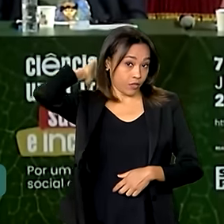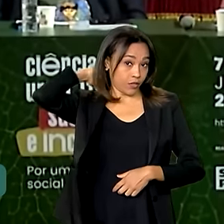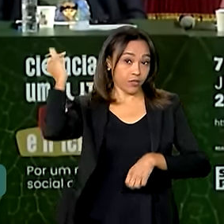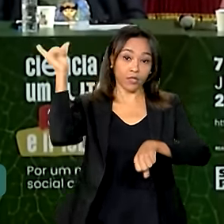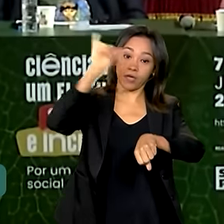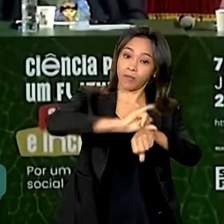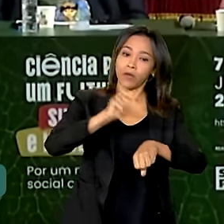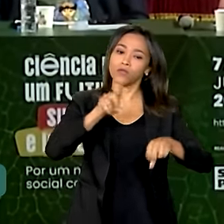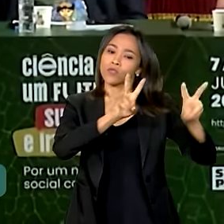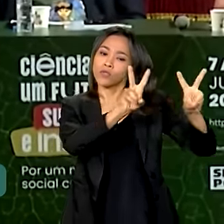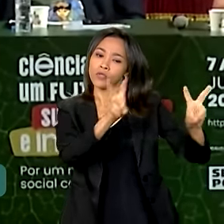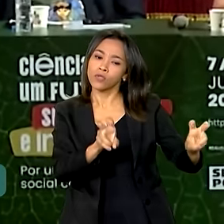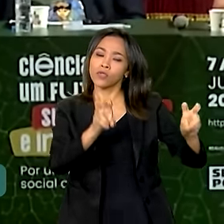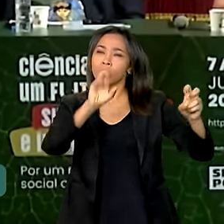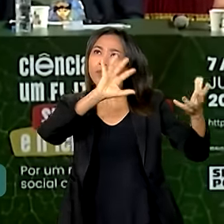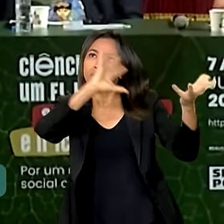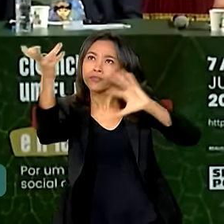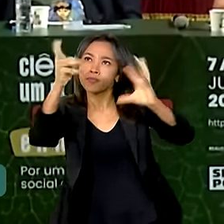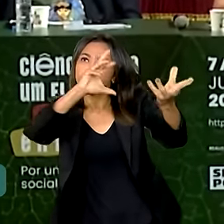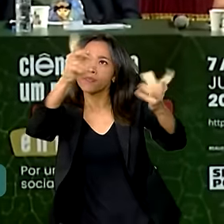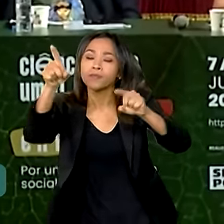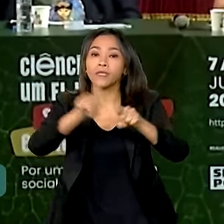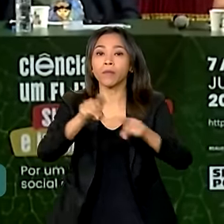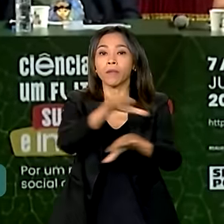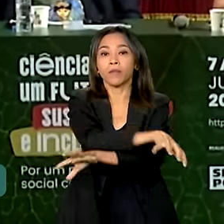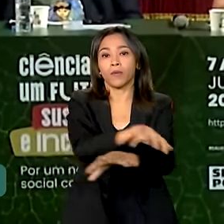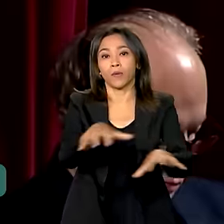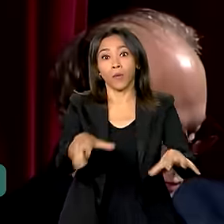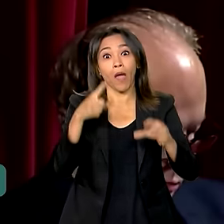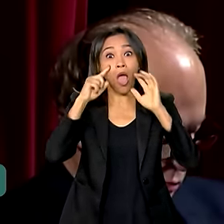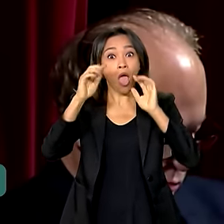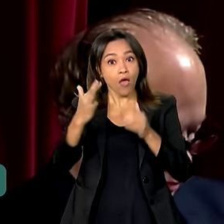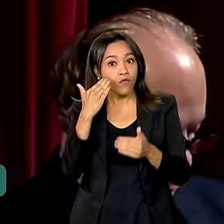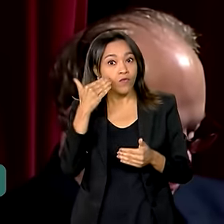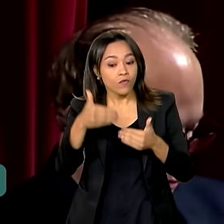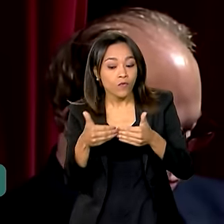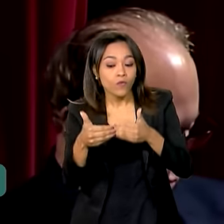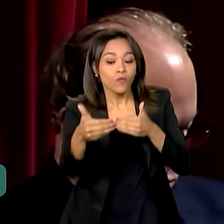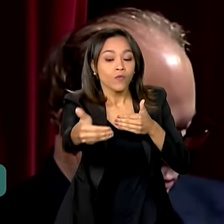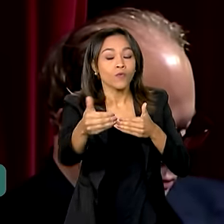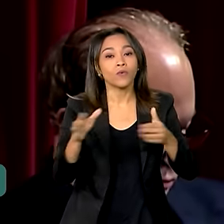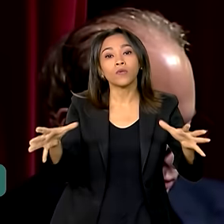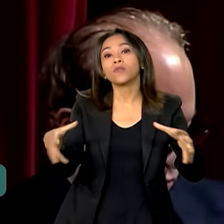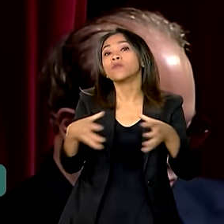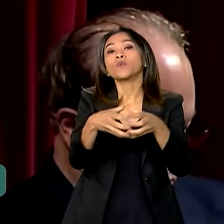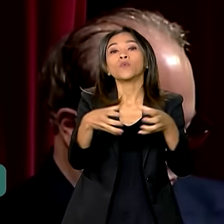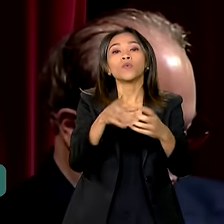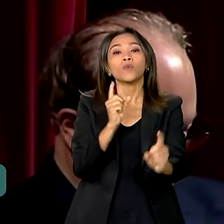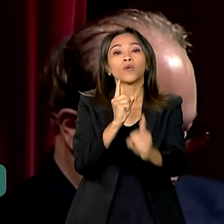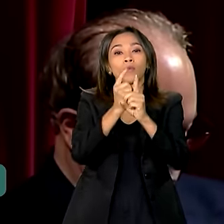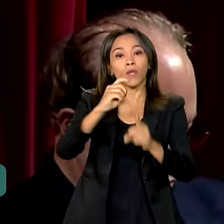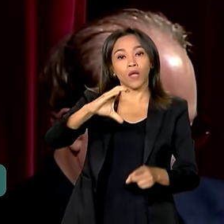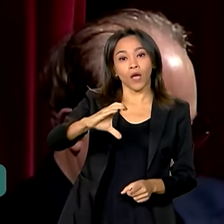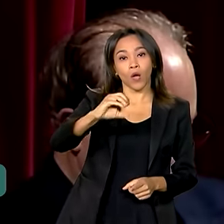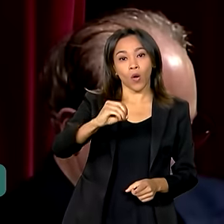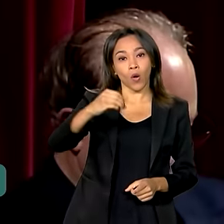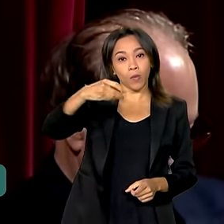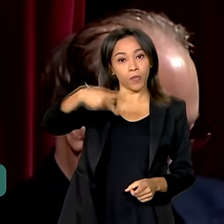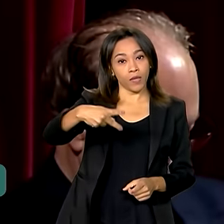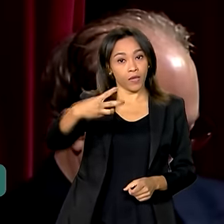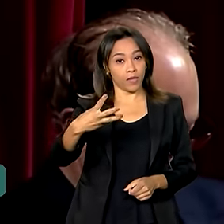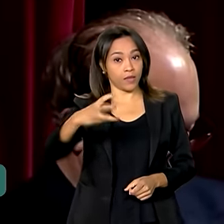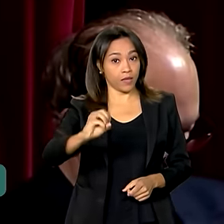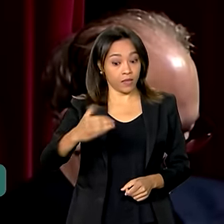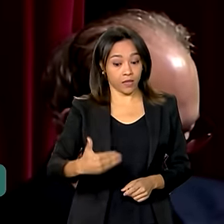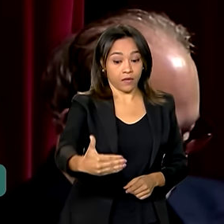mudanças climáticas e biomas brasileiros, de olho na COP30, a Conferência das Nações Unidas sobre Mudanças Climáticas, que